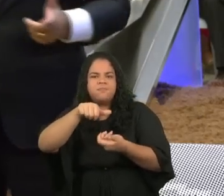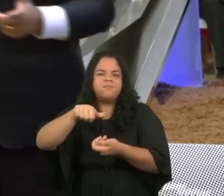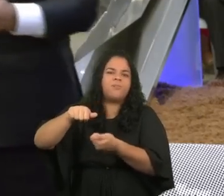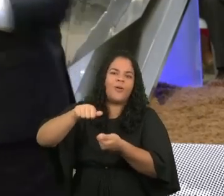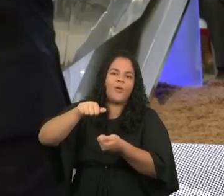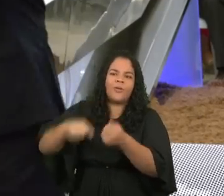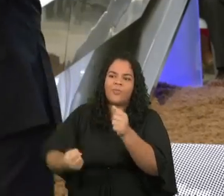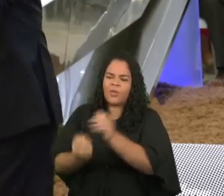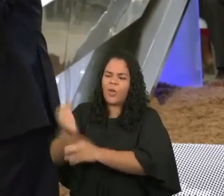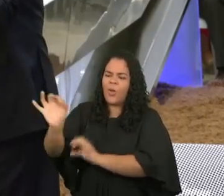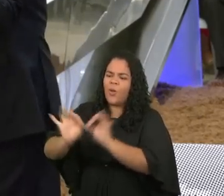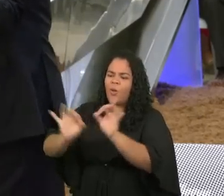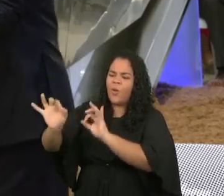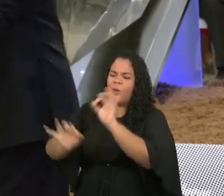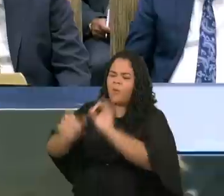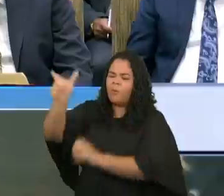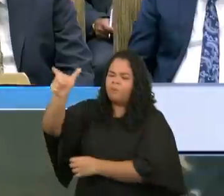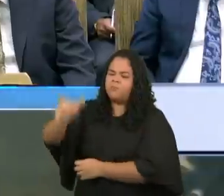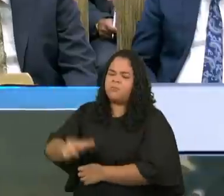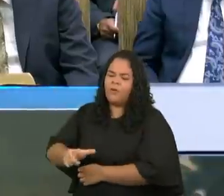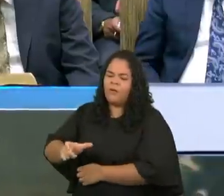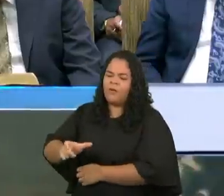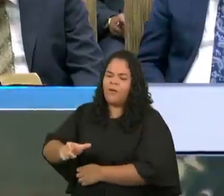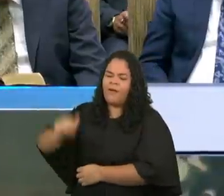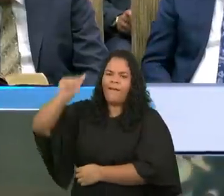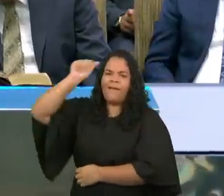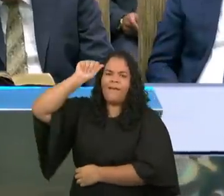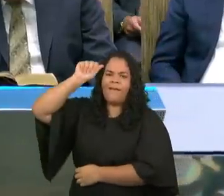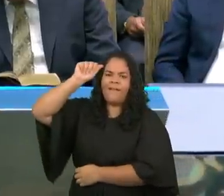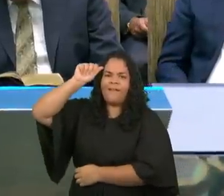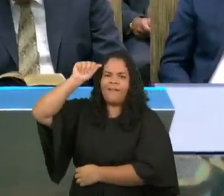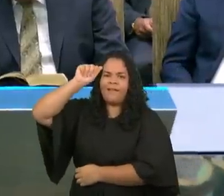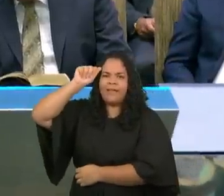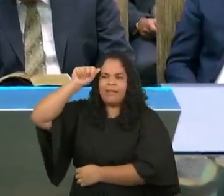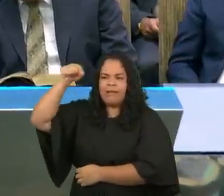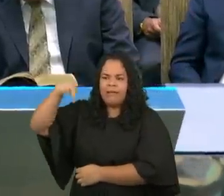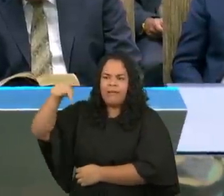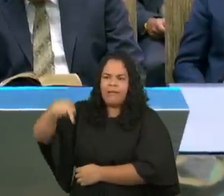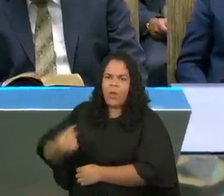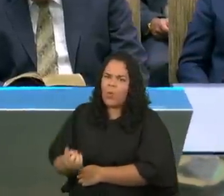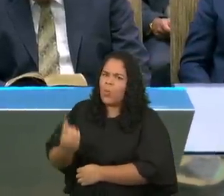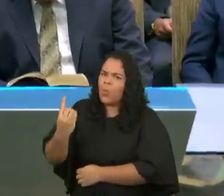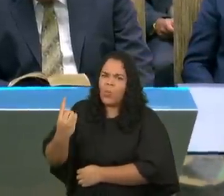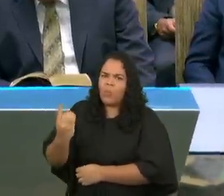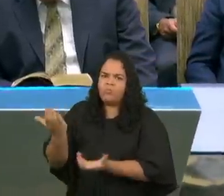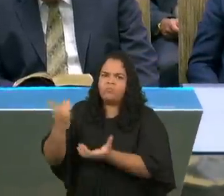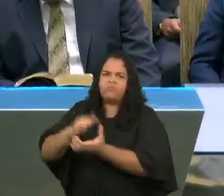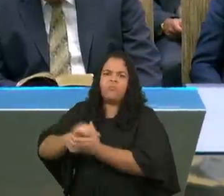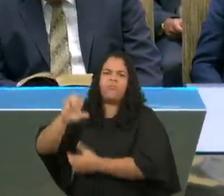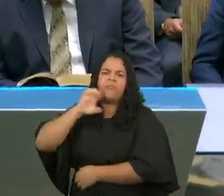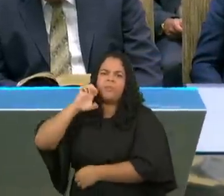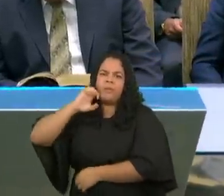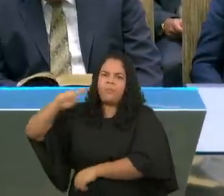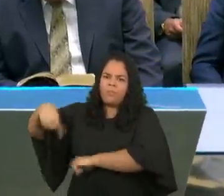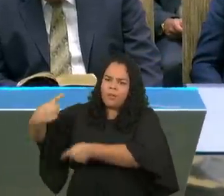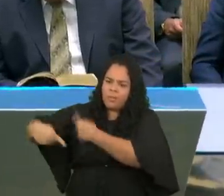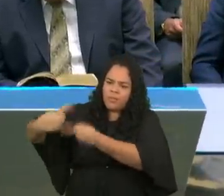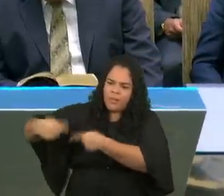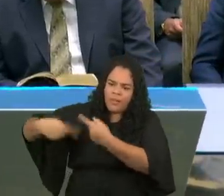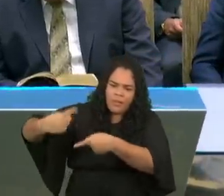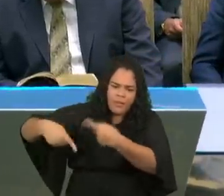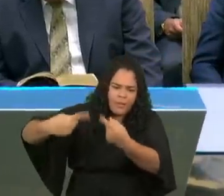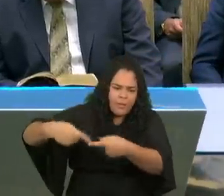Ou seja, isso vocês sabem, né? Que o Eva mitocondrial, o que é isso? Quando o gameta masculino entra no gameta